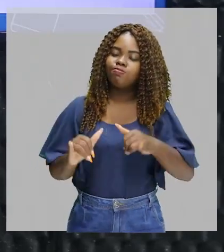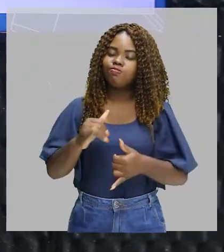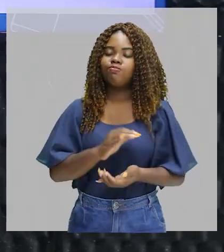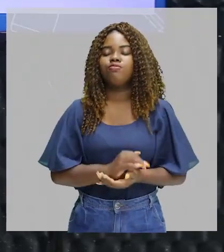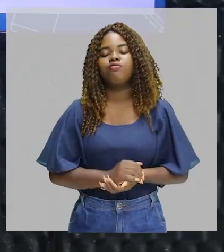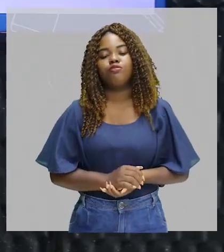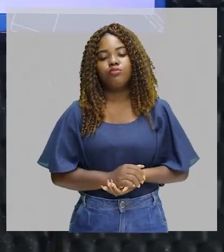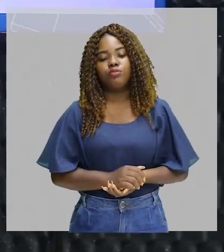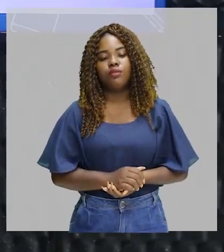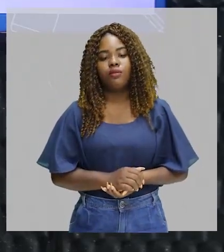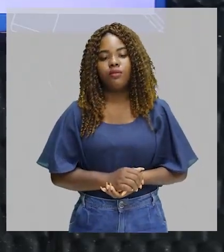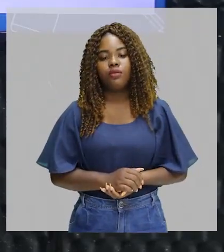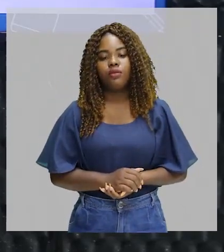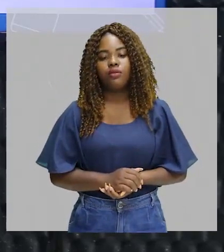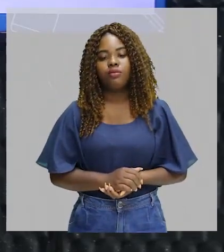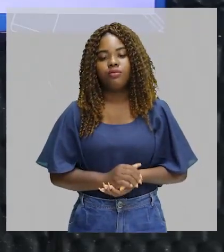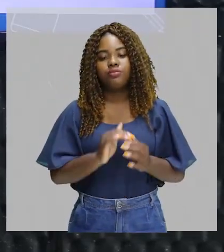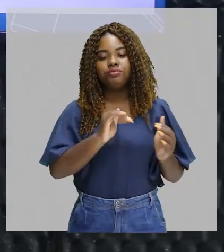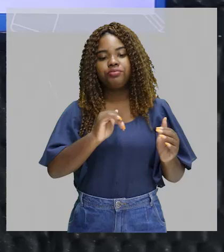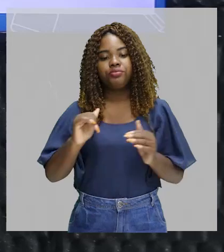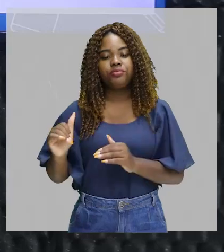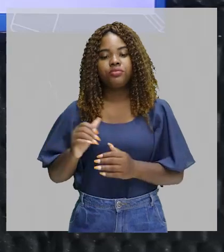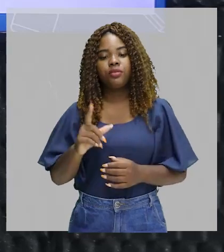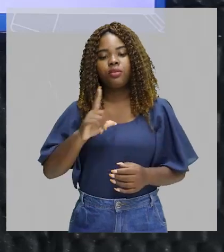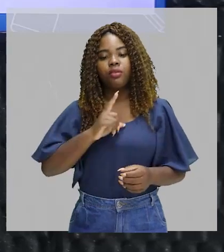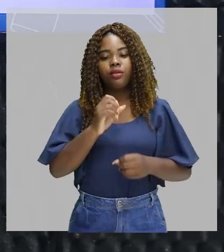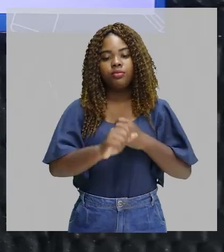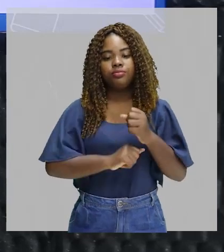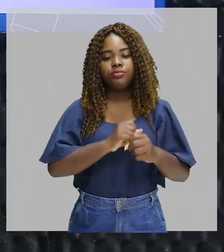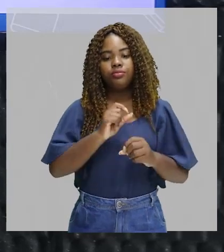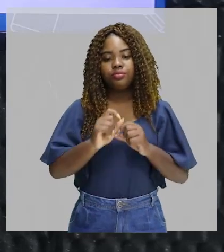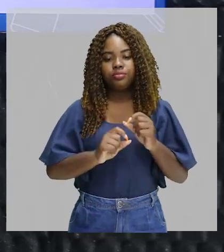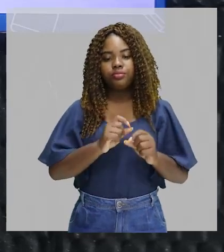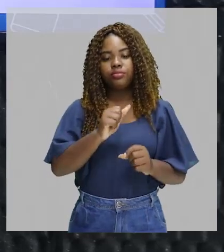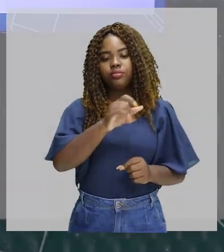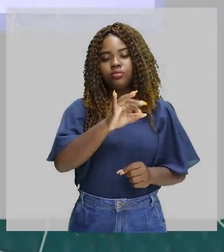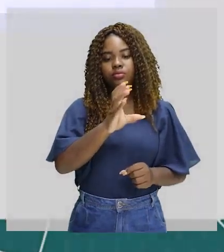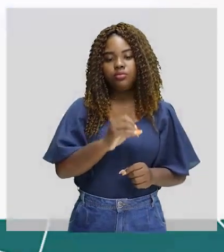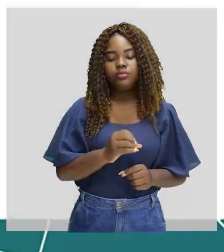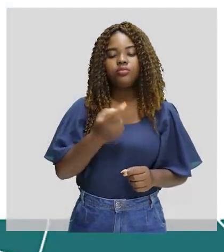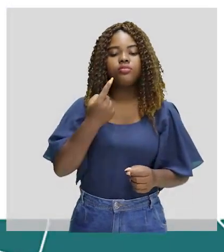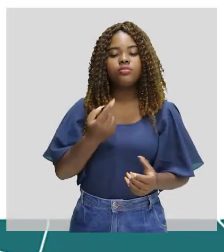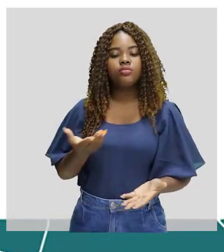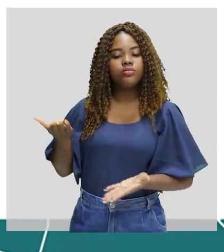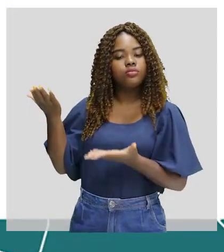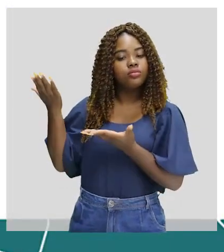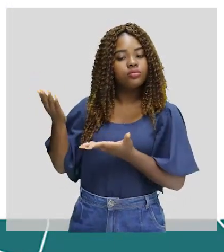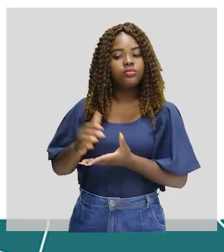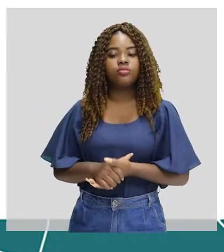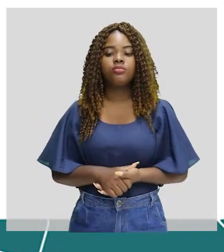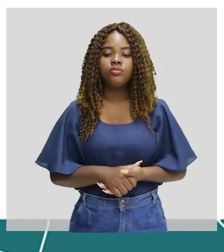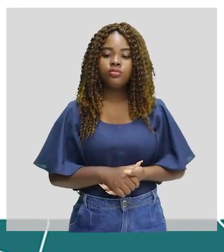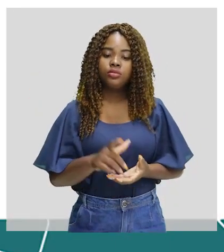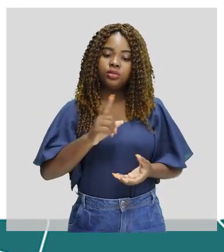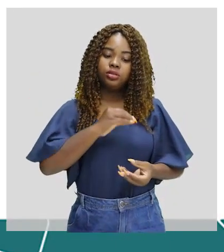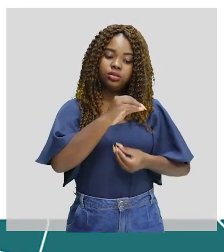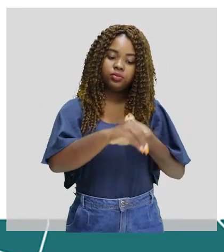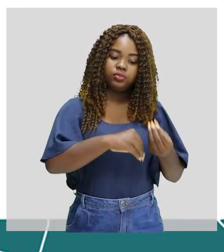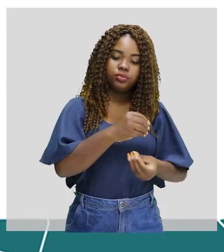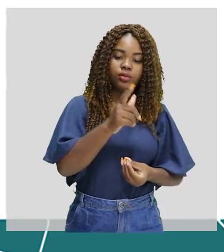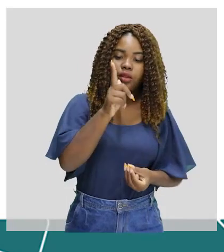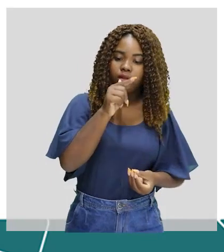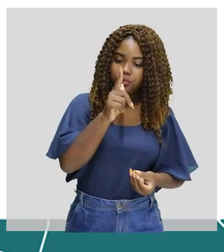orgânica. Vamos voltar aqui, ó. Ácidos e bases de Arrhenius. Então, ácidos de Arrhenius são compostos que em solução aquosa se